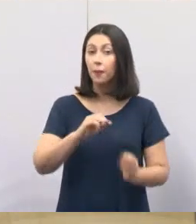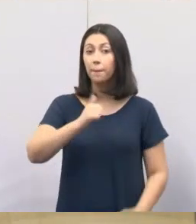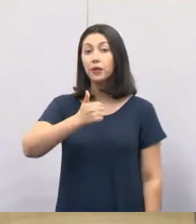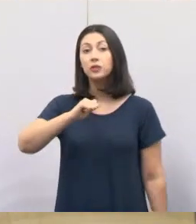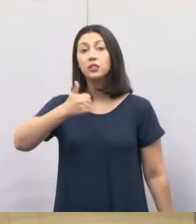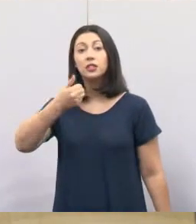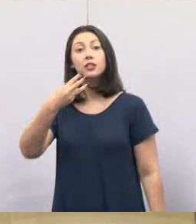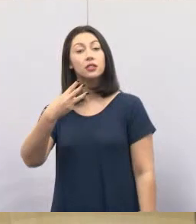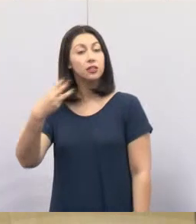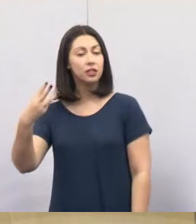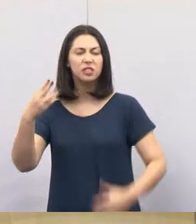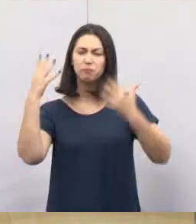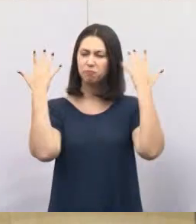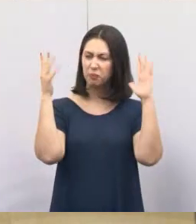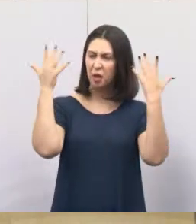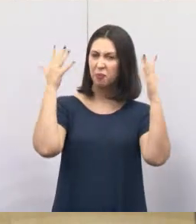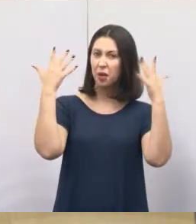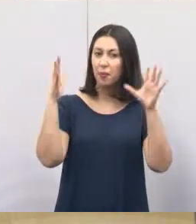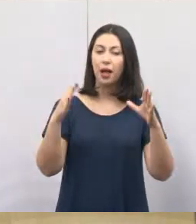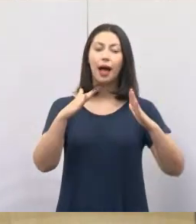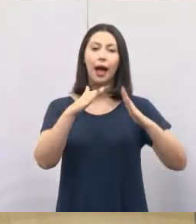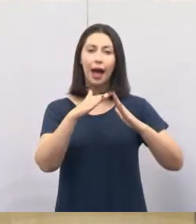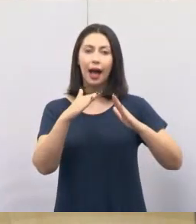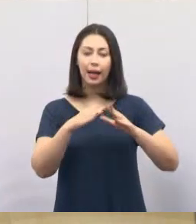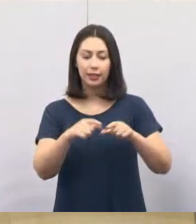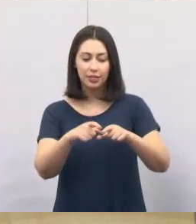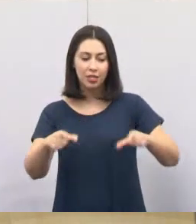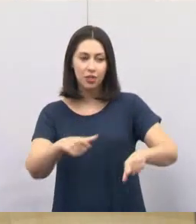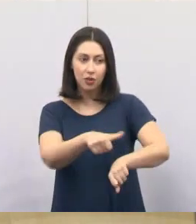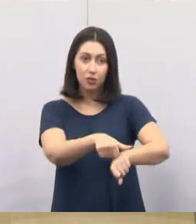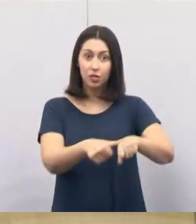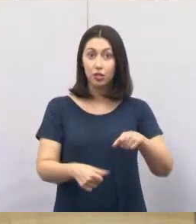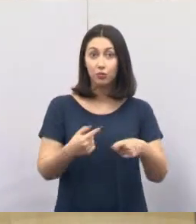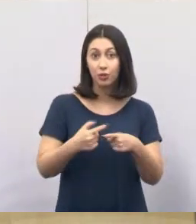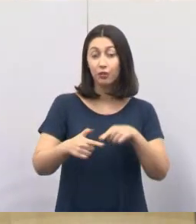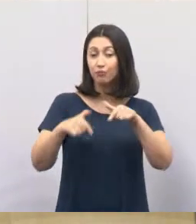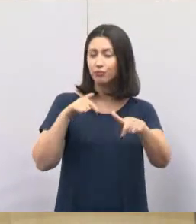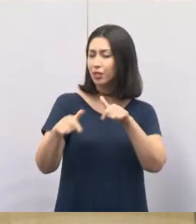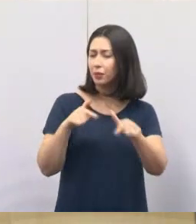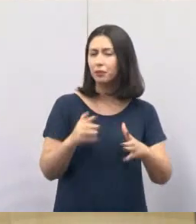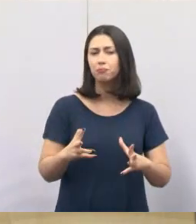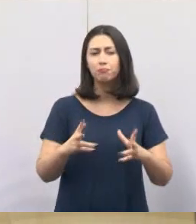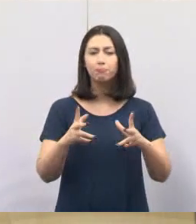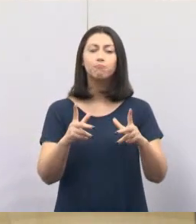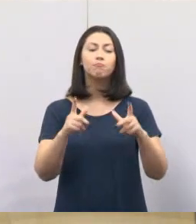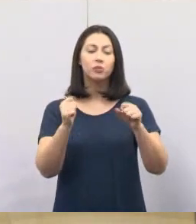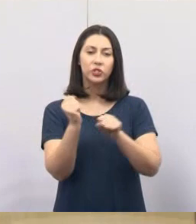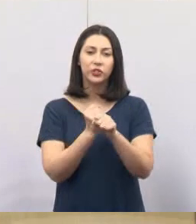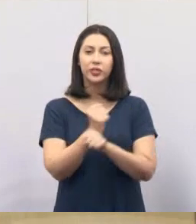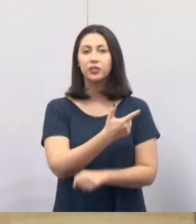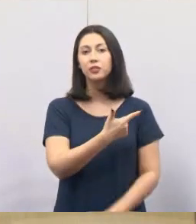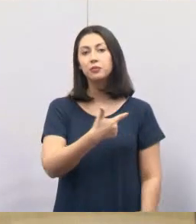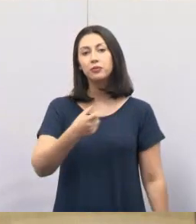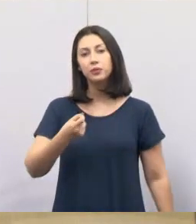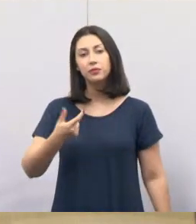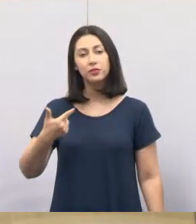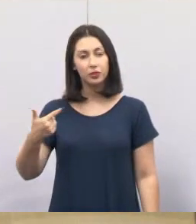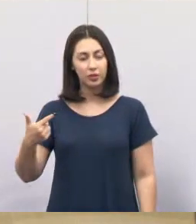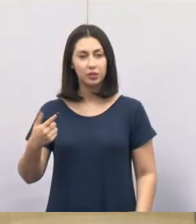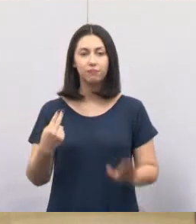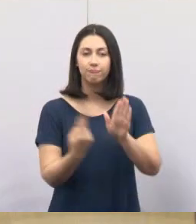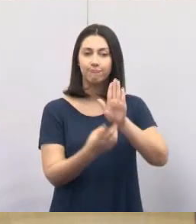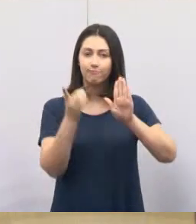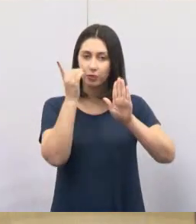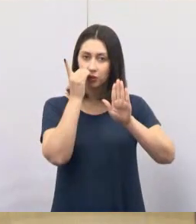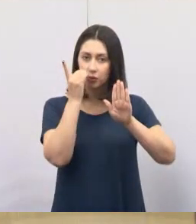moção de aplauso e reconhecimento à Casa do Curativo pelo magnificente trabalho realizado ao longo do ano 2022. Autoria